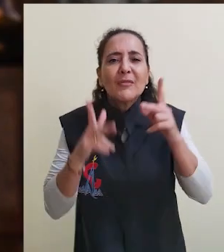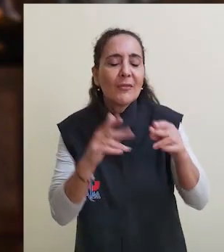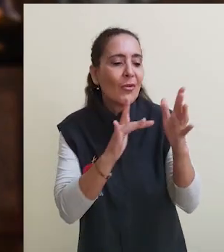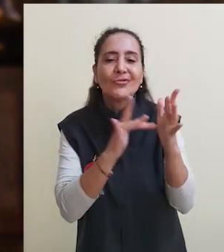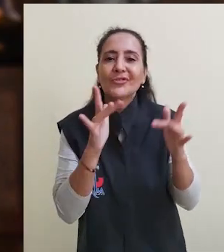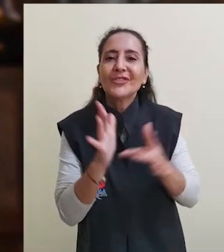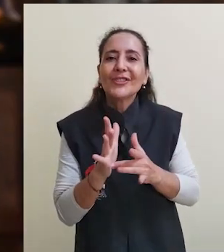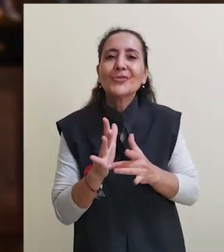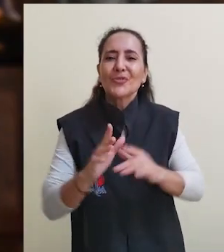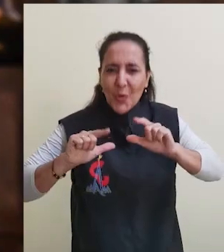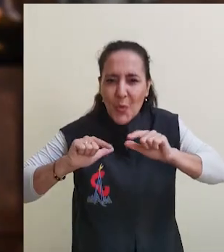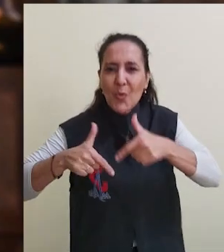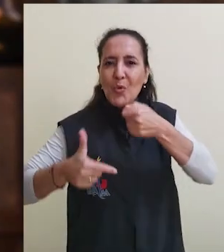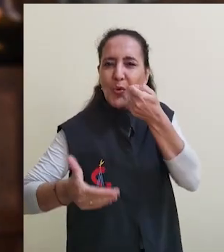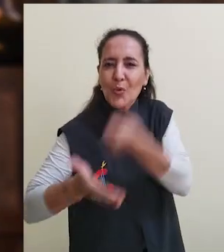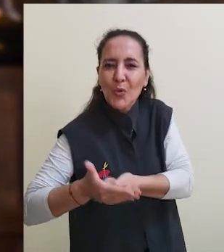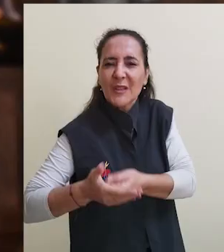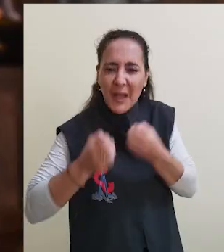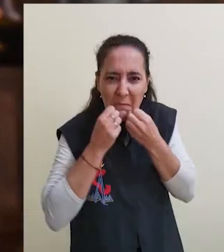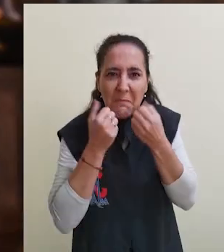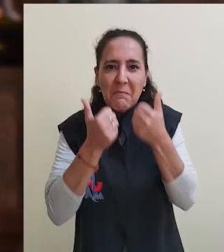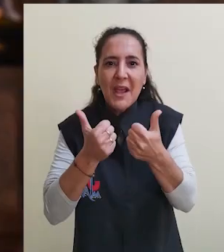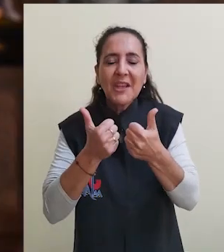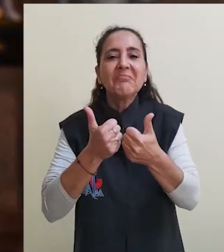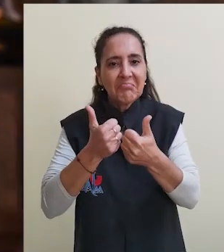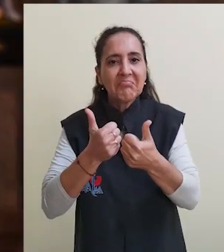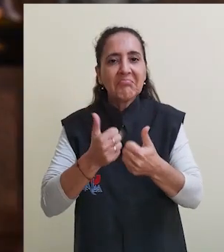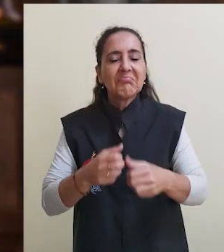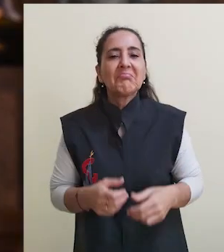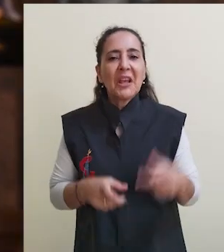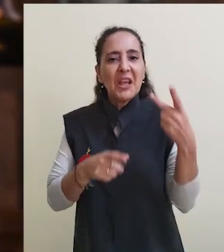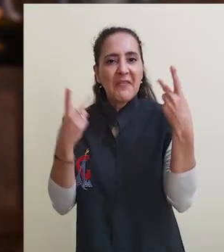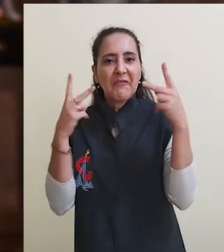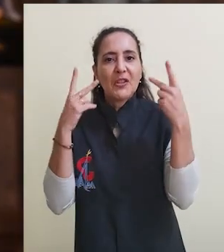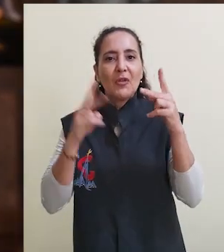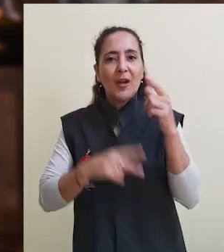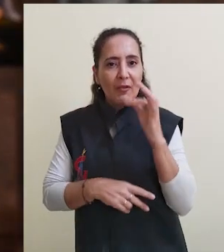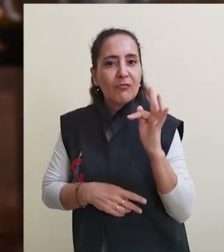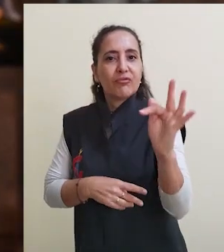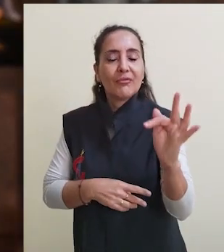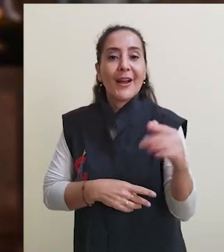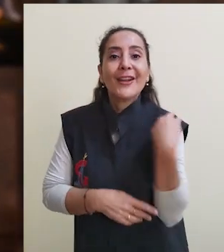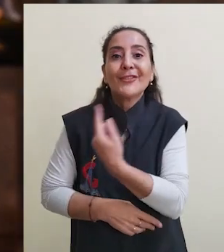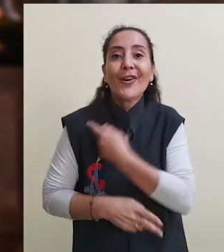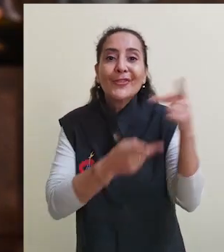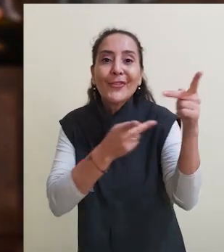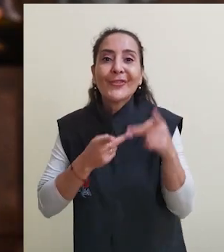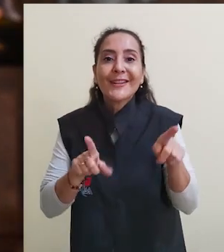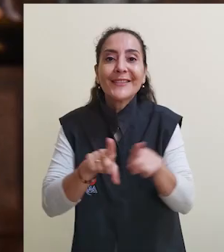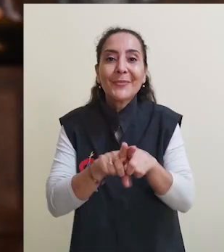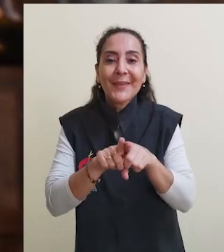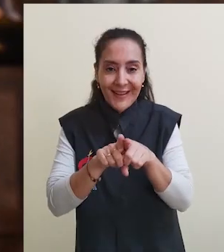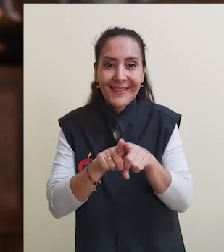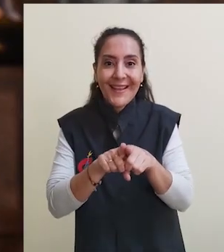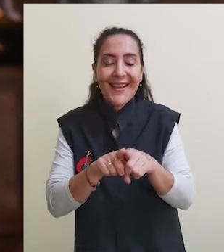Paulo, assim como Jesus, combate, completa e guarda. E nós somos convidados a isso na força que a igreja